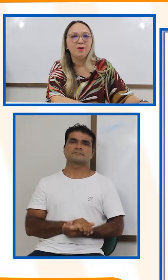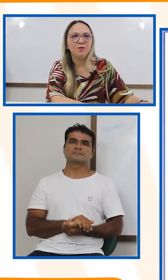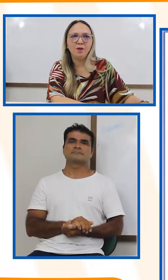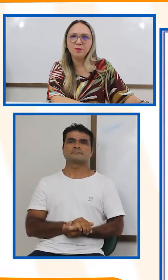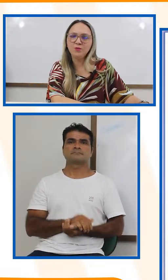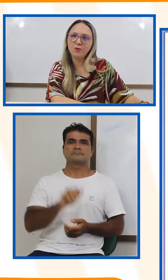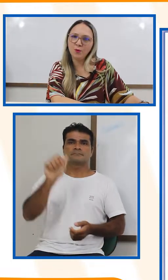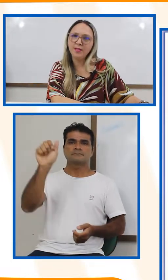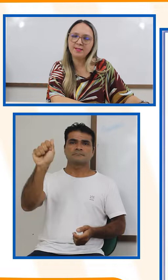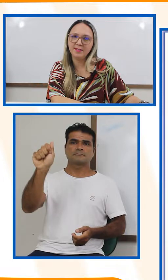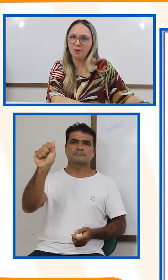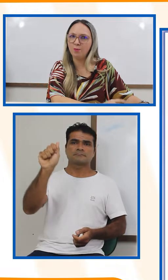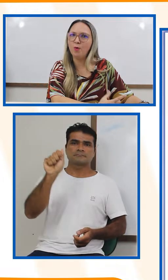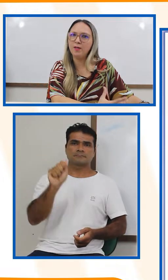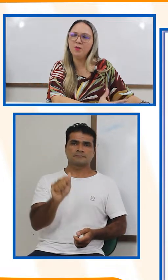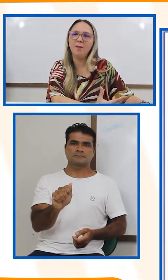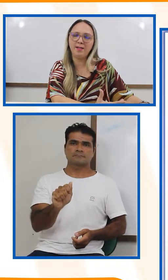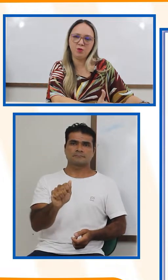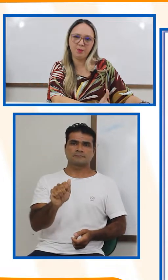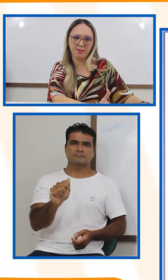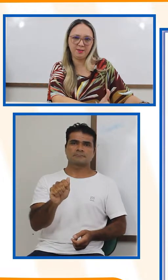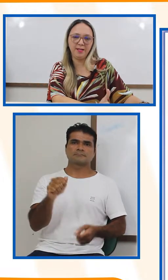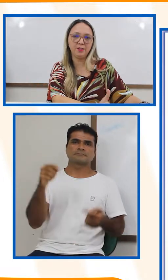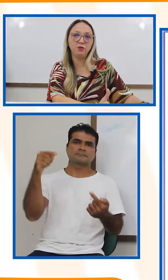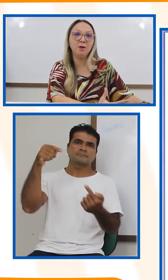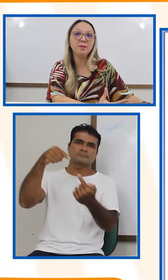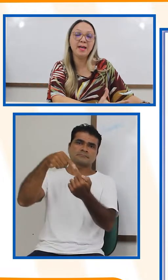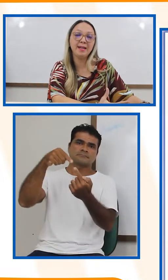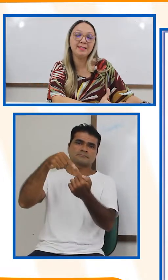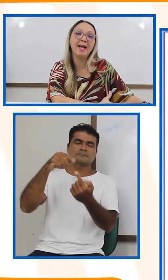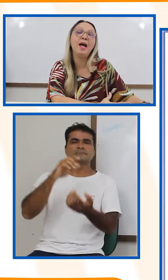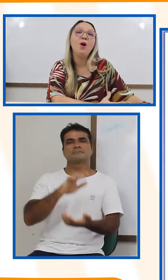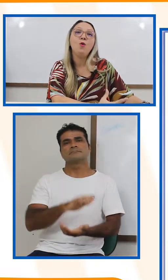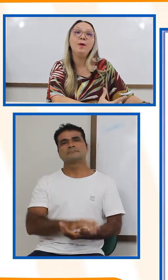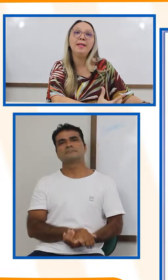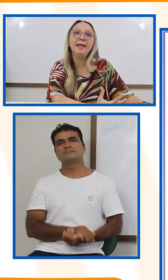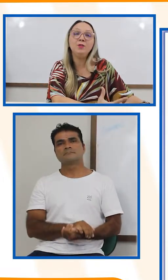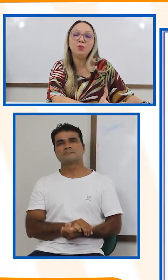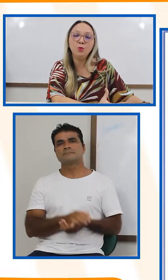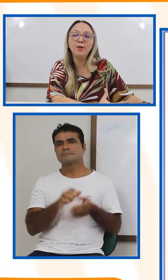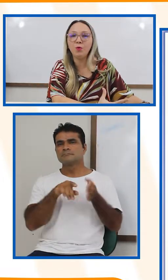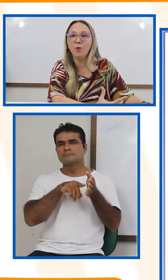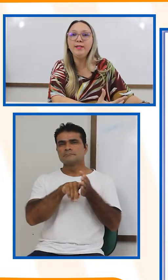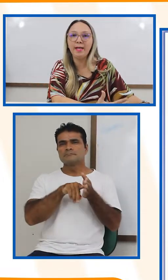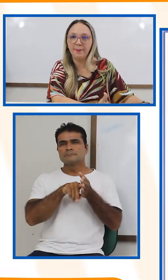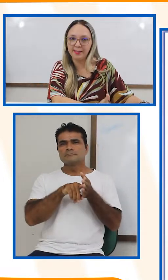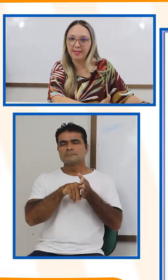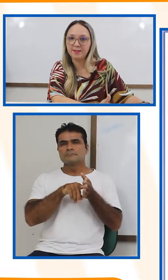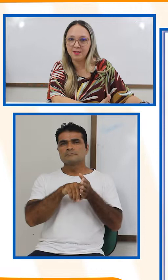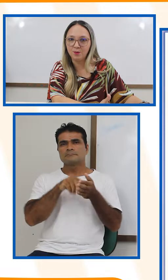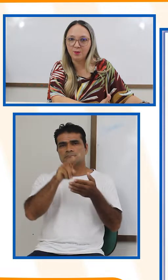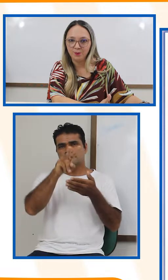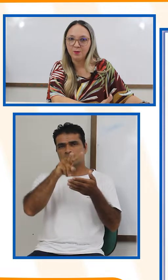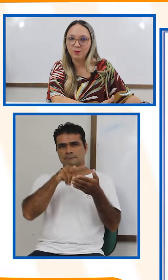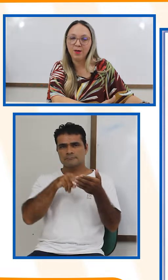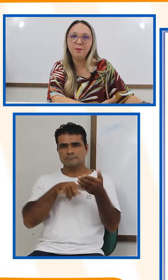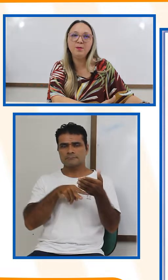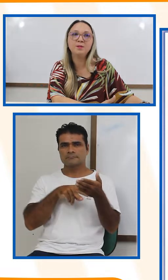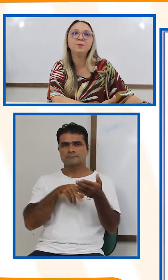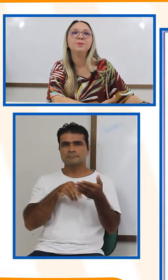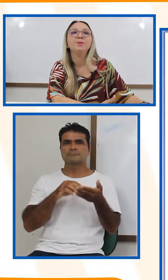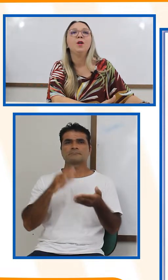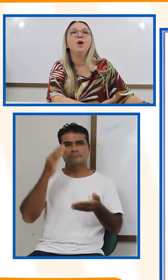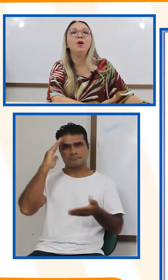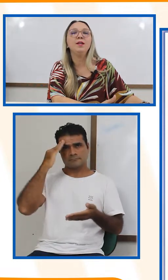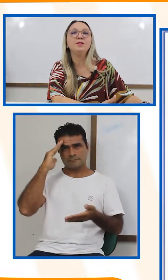Agora, vamos conhecer um pouquinho mais sobre esse texto? Vamos realizar uma leitura com interpretação?